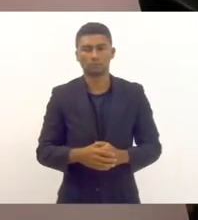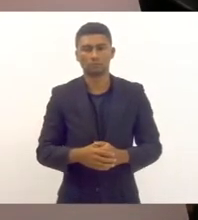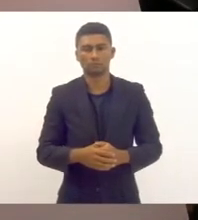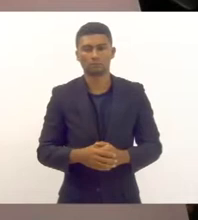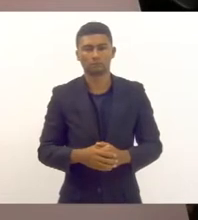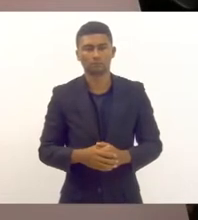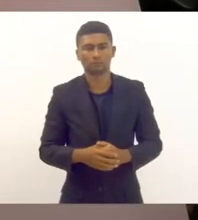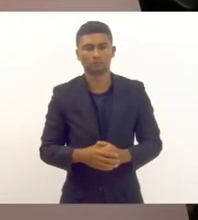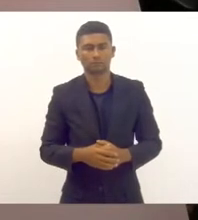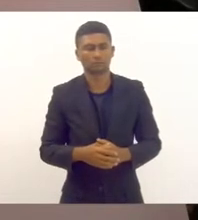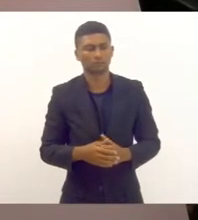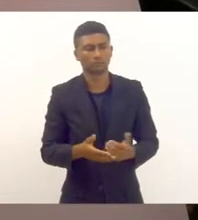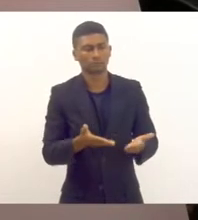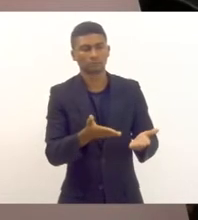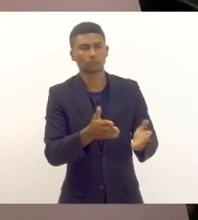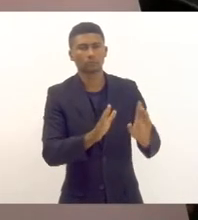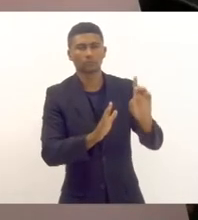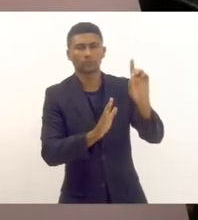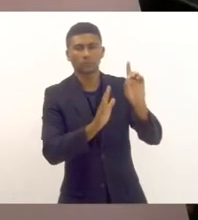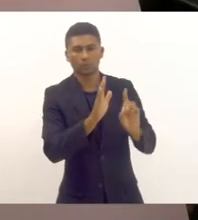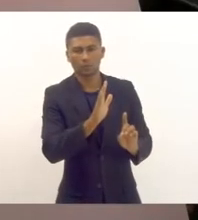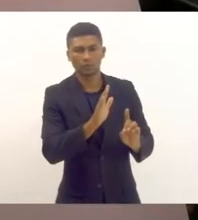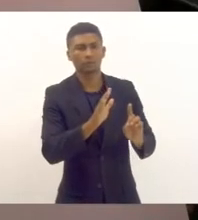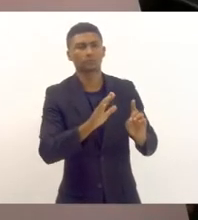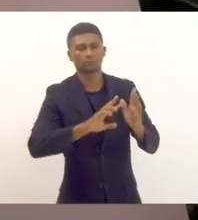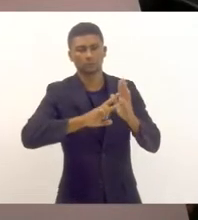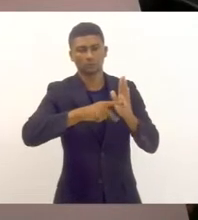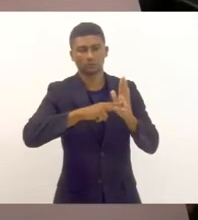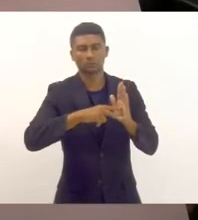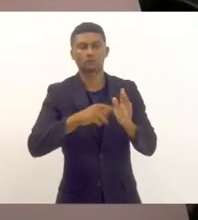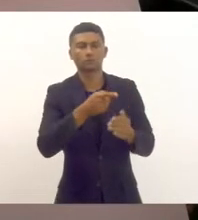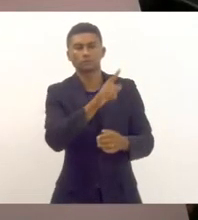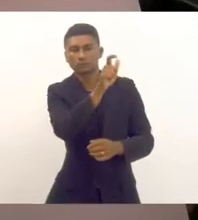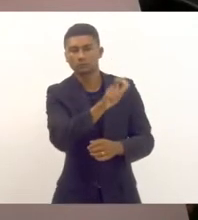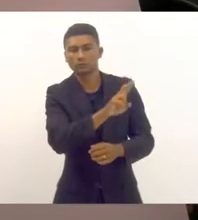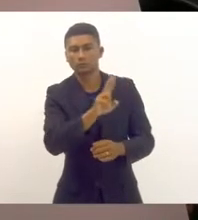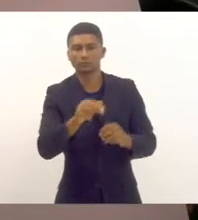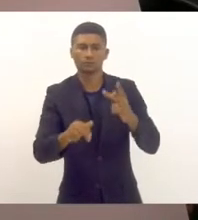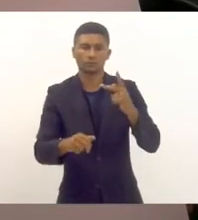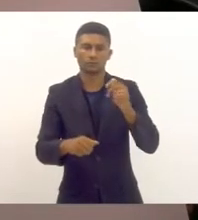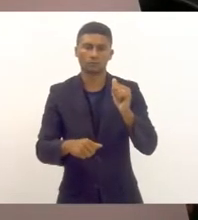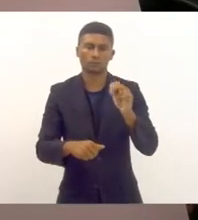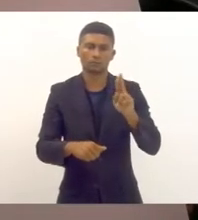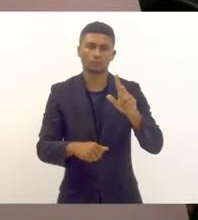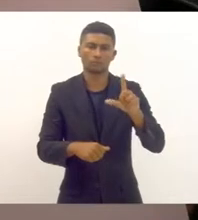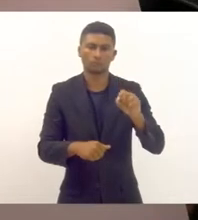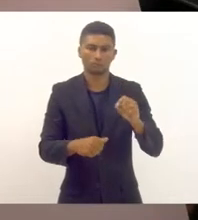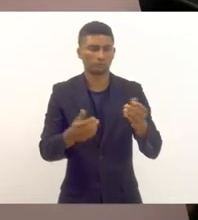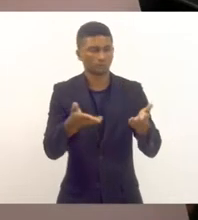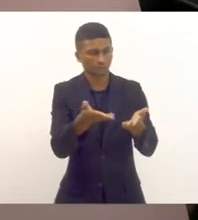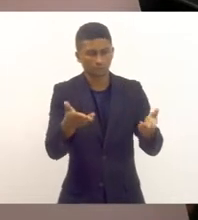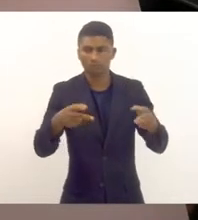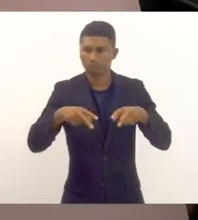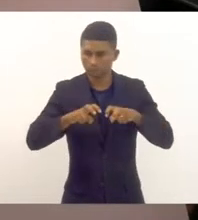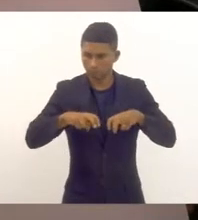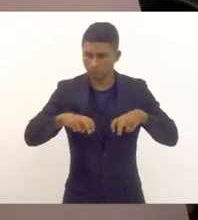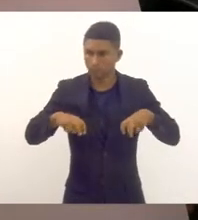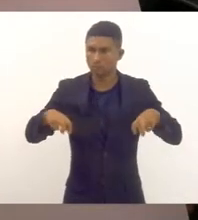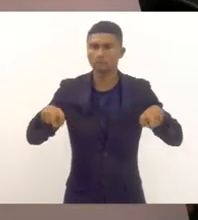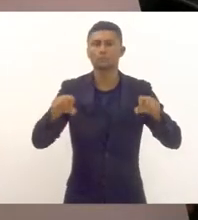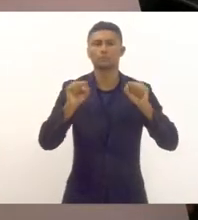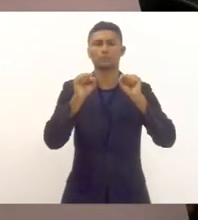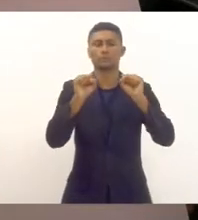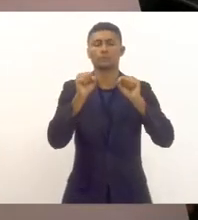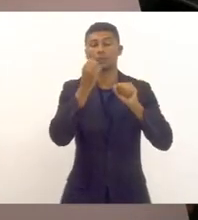E o diretor do Sindicarga, Paulo Bachur. Por favor, podem compor a mesa. Sejam